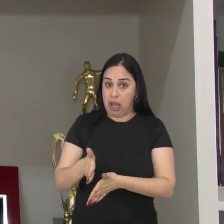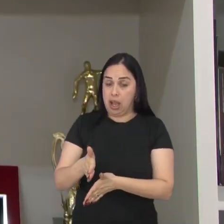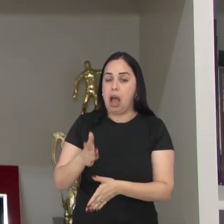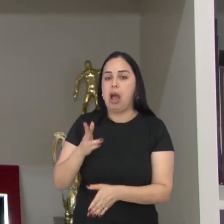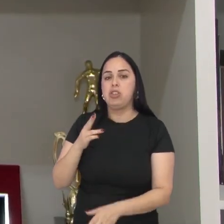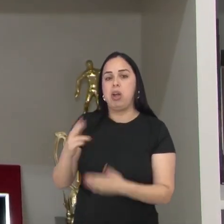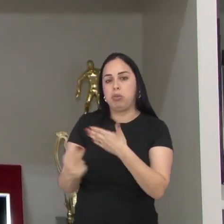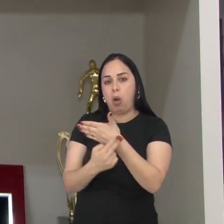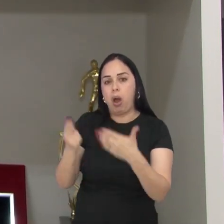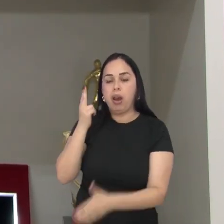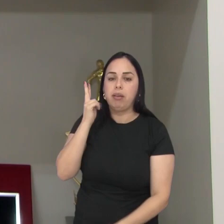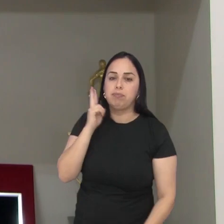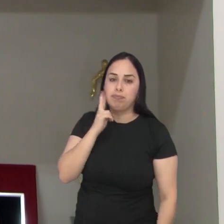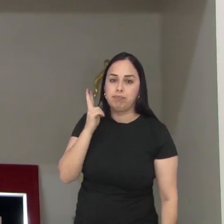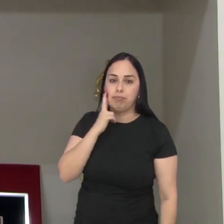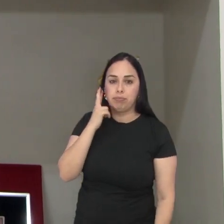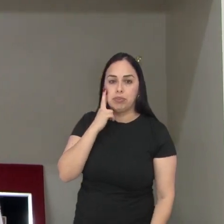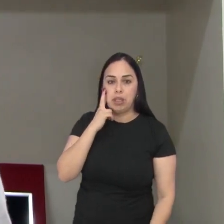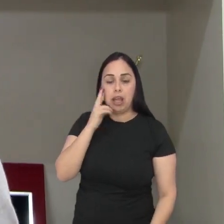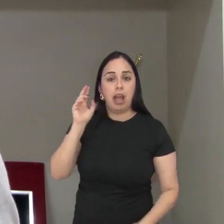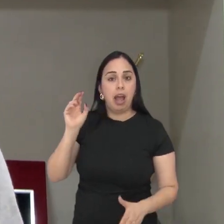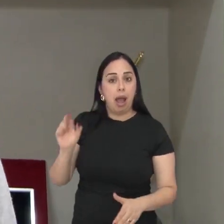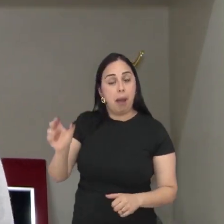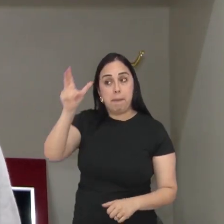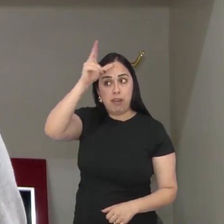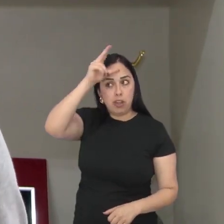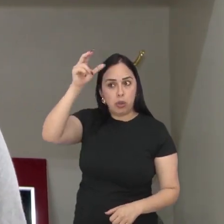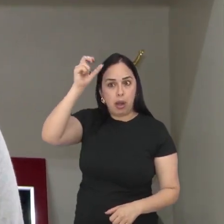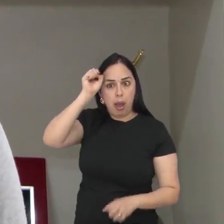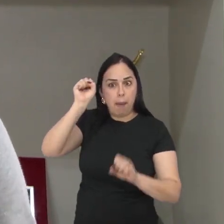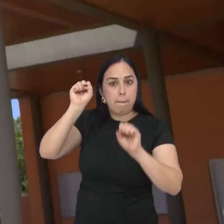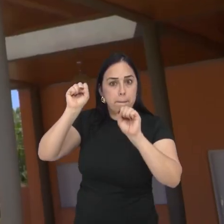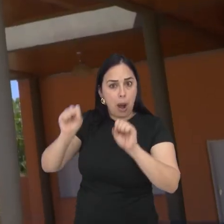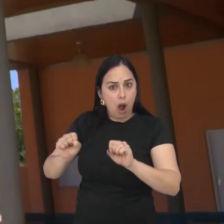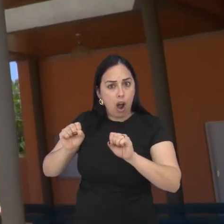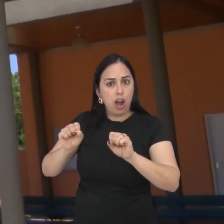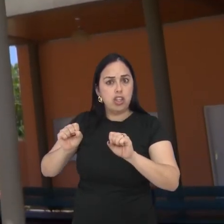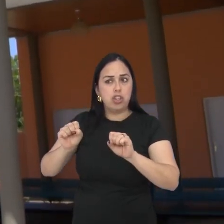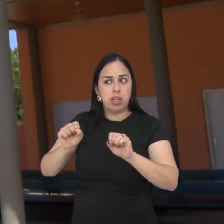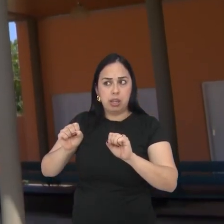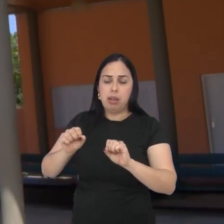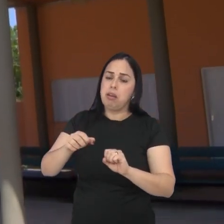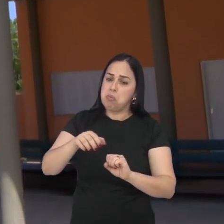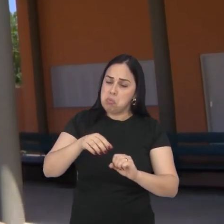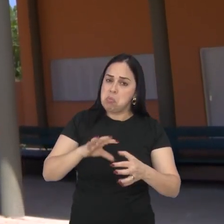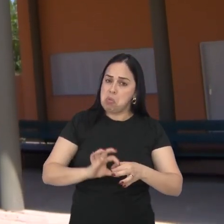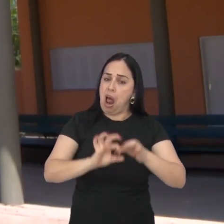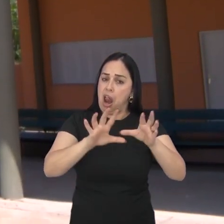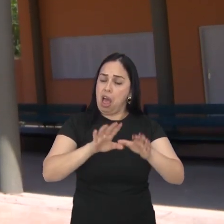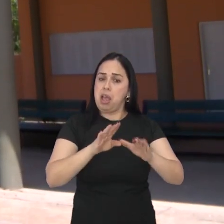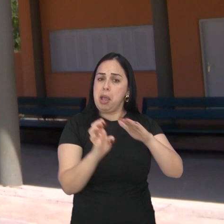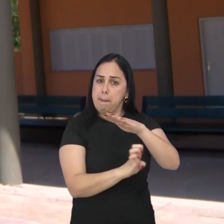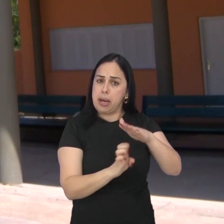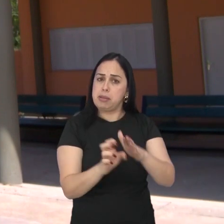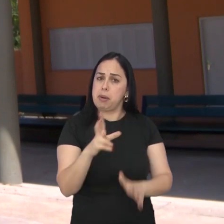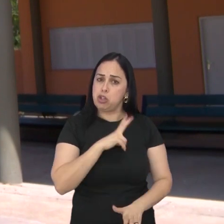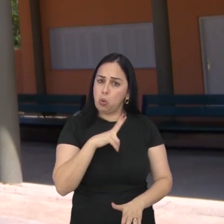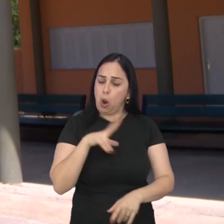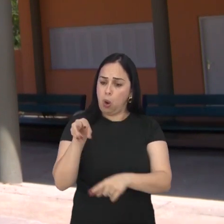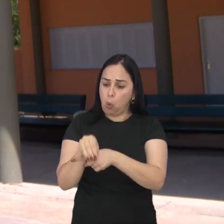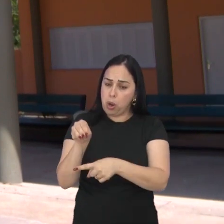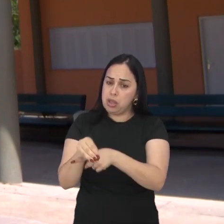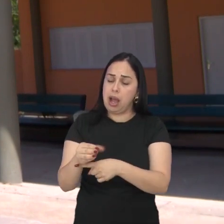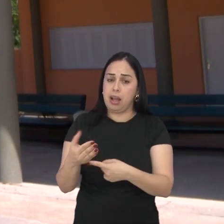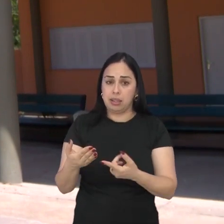do vereador Renato Santiago, que autoriza o poder público a realizar a concessão do espaço para a iniciativa